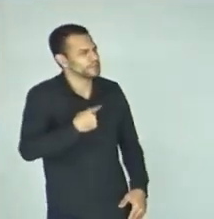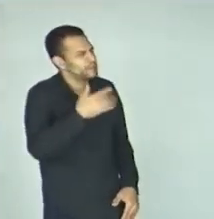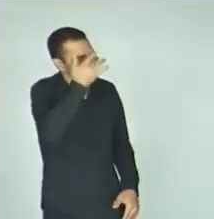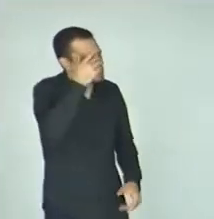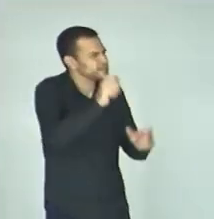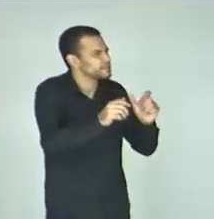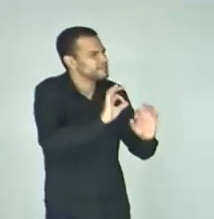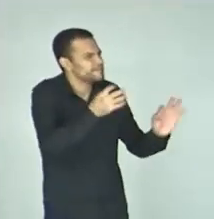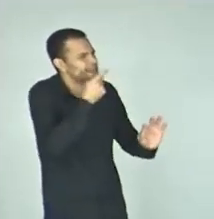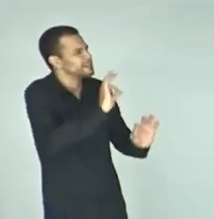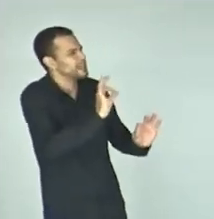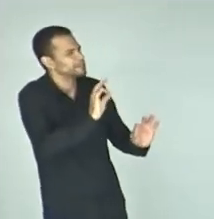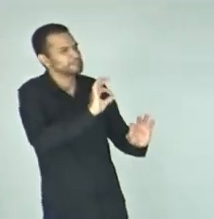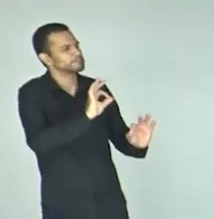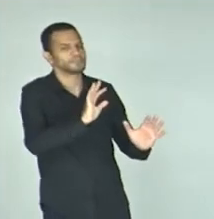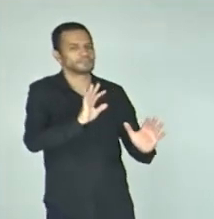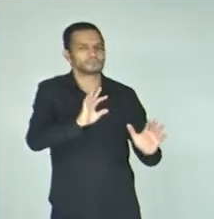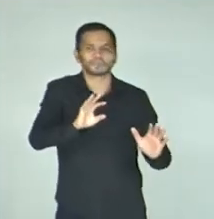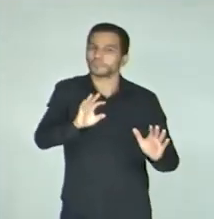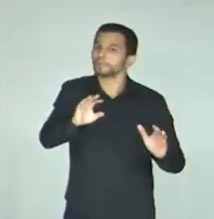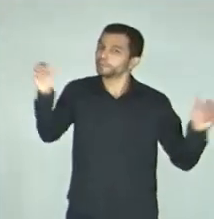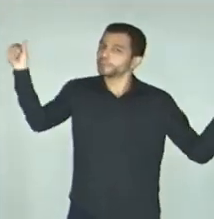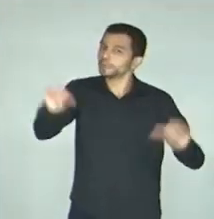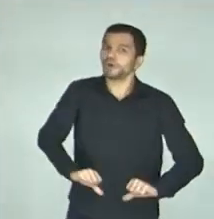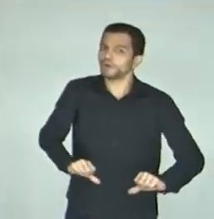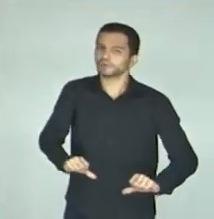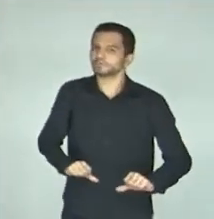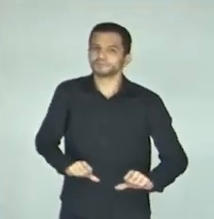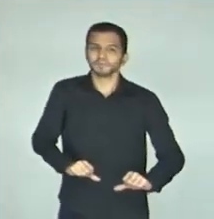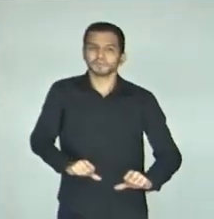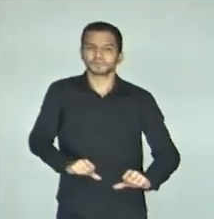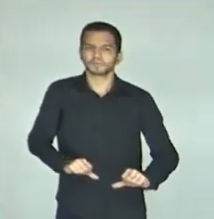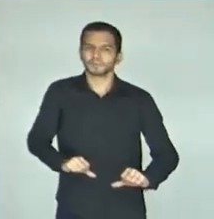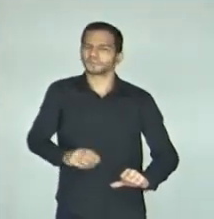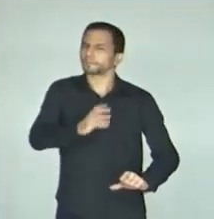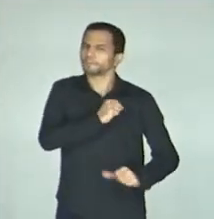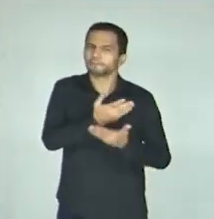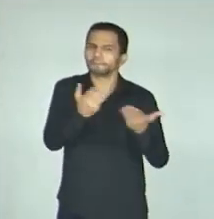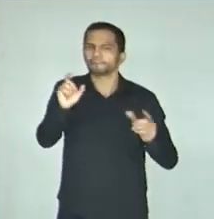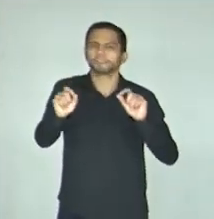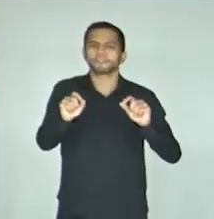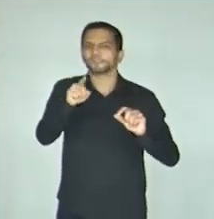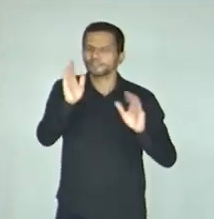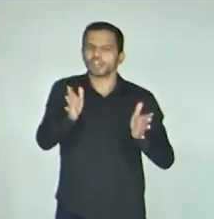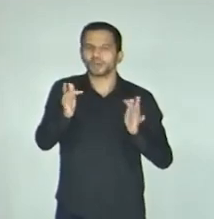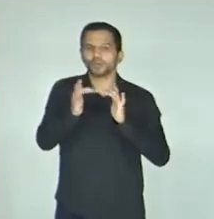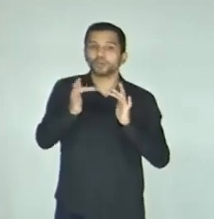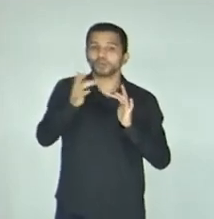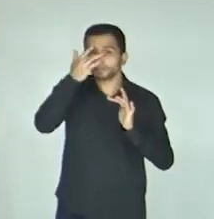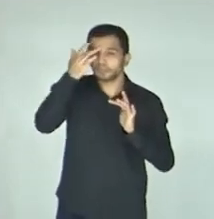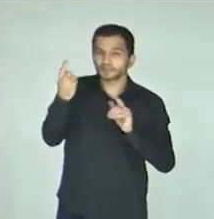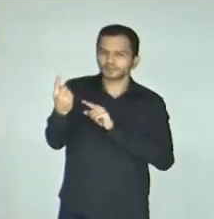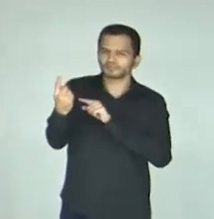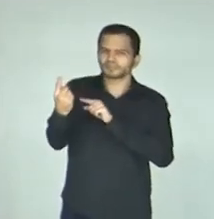nada não se ninguém fala nada não tá ruim a coisa queridos você já conviveu com alguém e